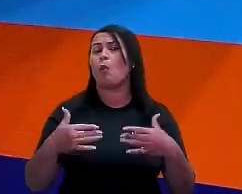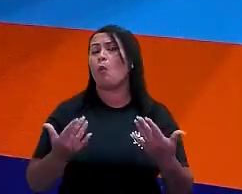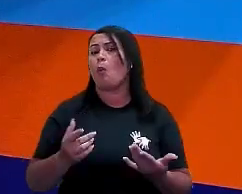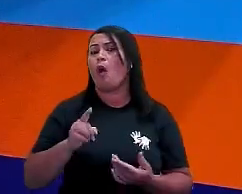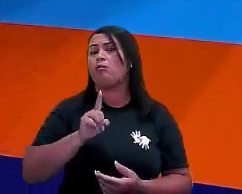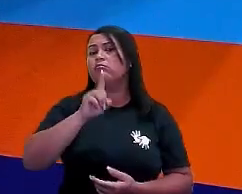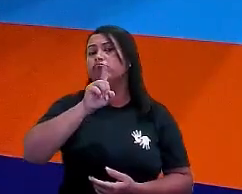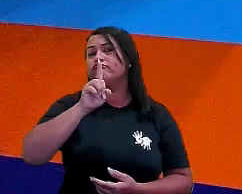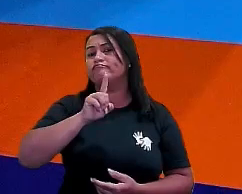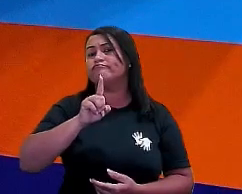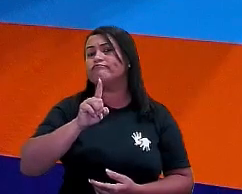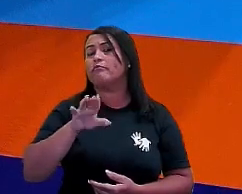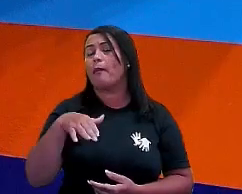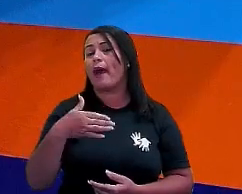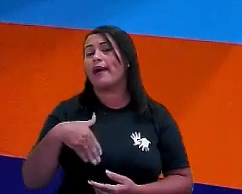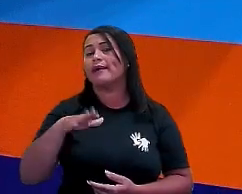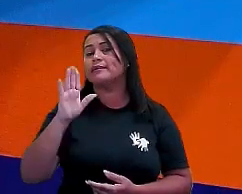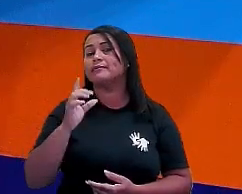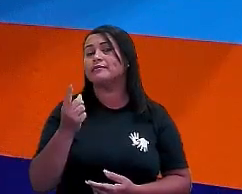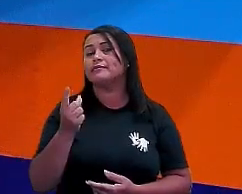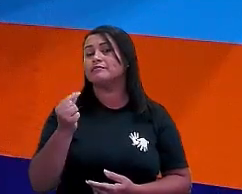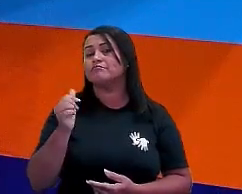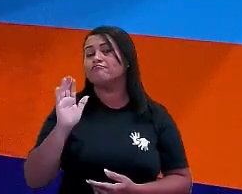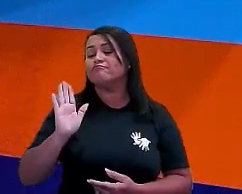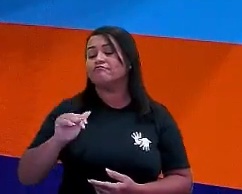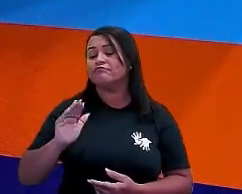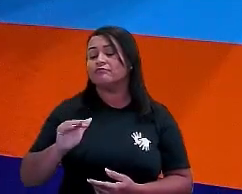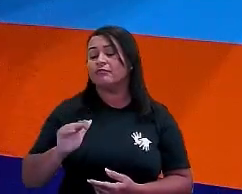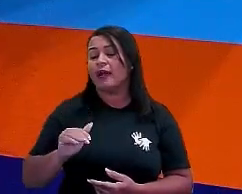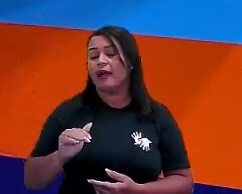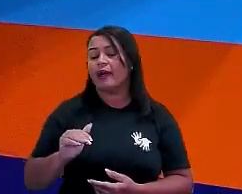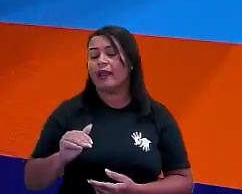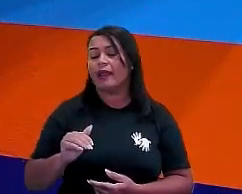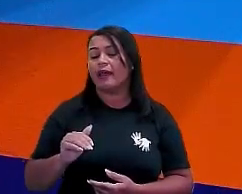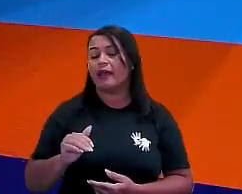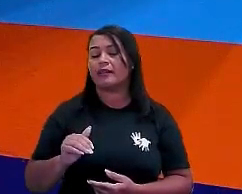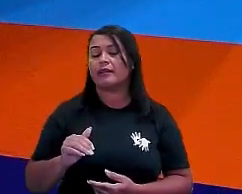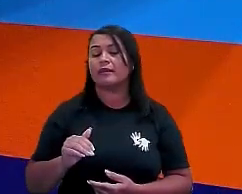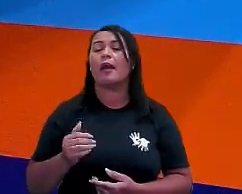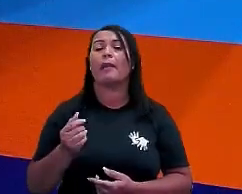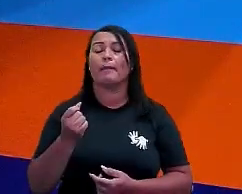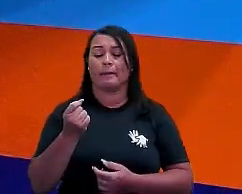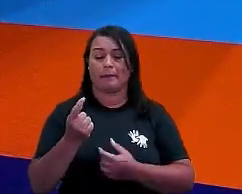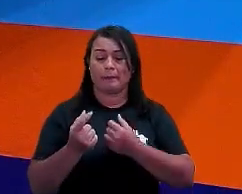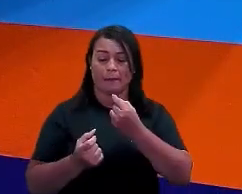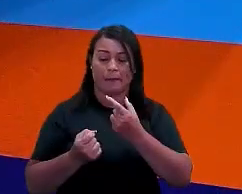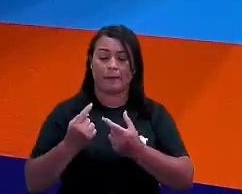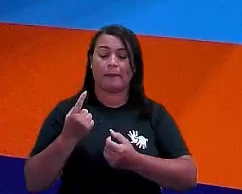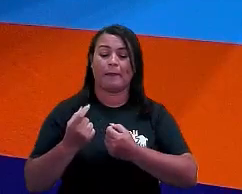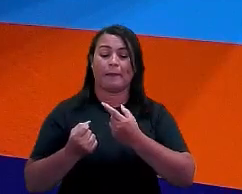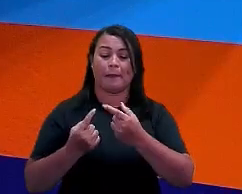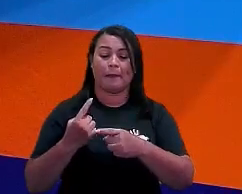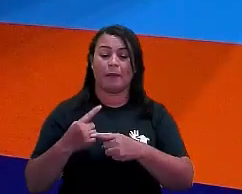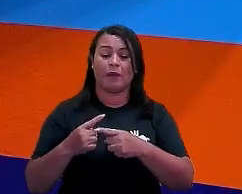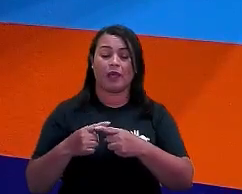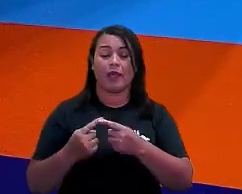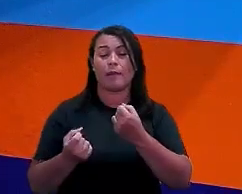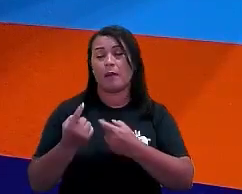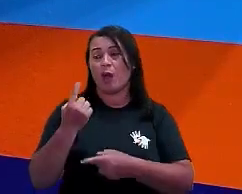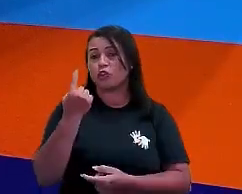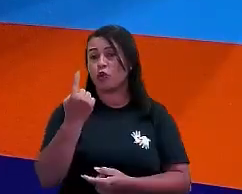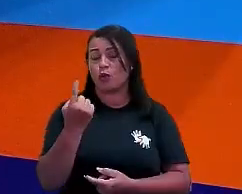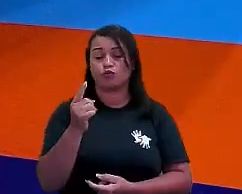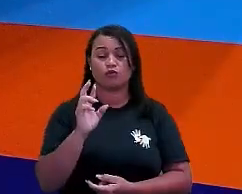produtinho mais barato que eu vou ter aqui? Quem é? Eu acho que eu já escutei alguém dizendo aí, ó, pipoca. Por quê? A pipoca